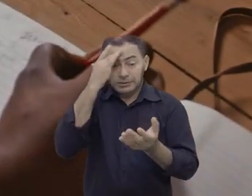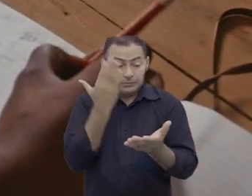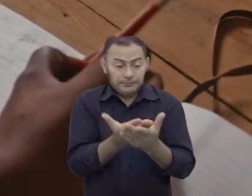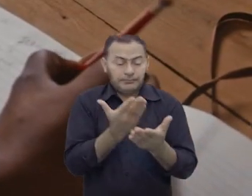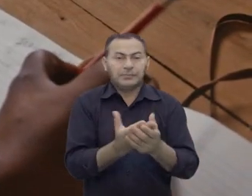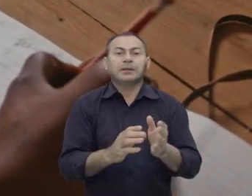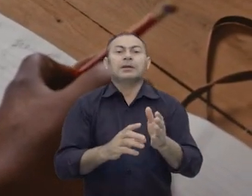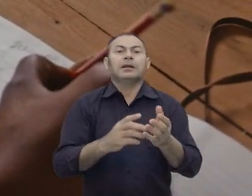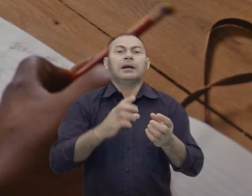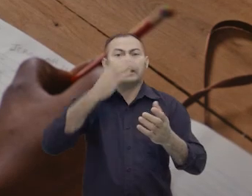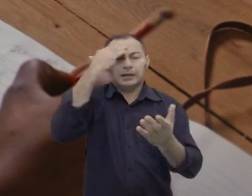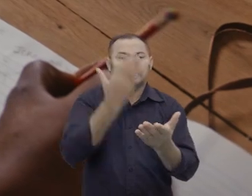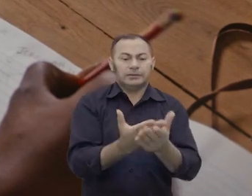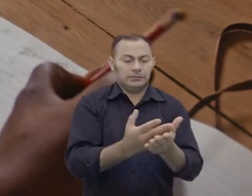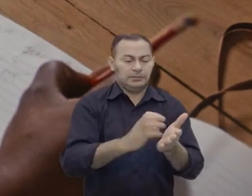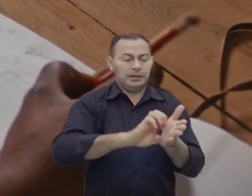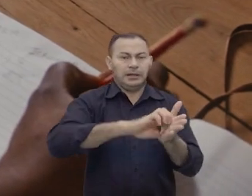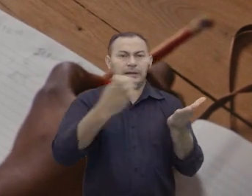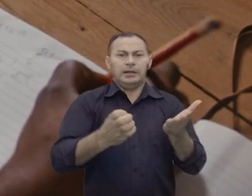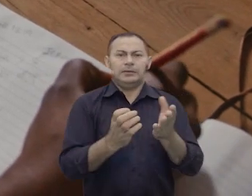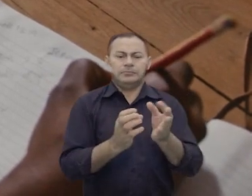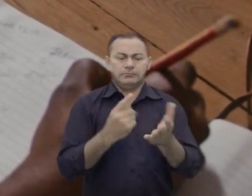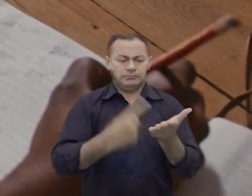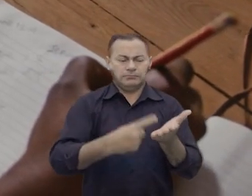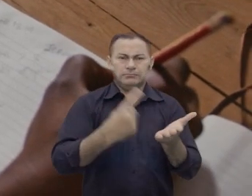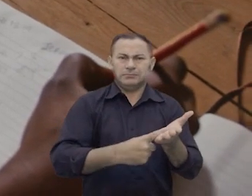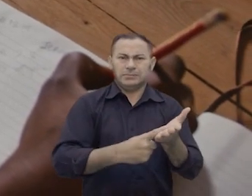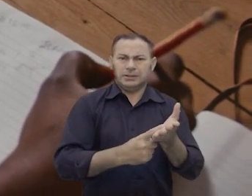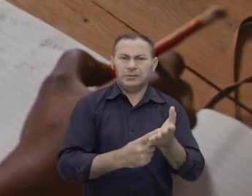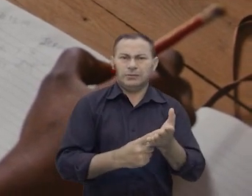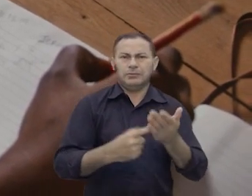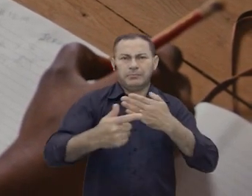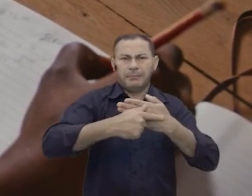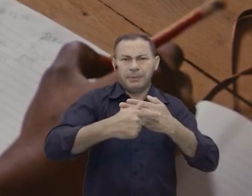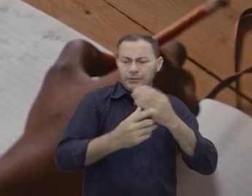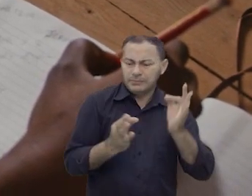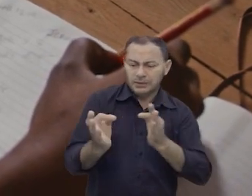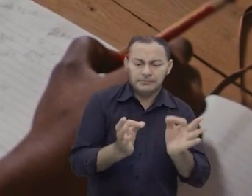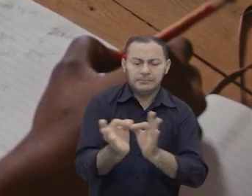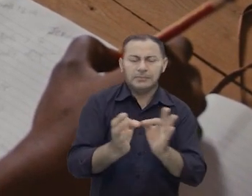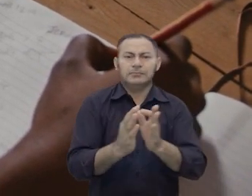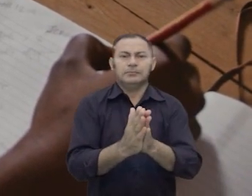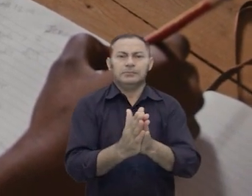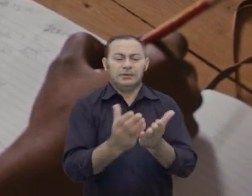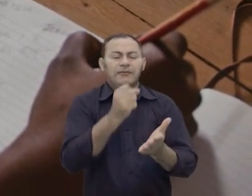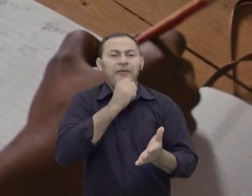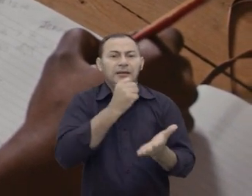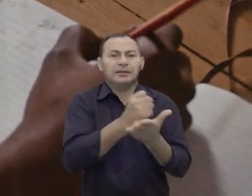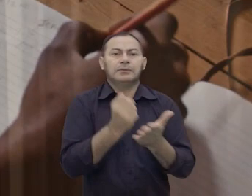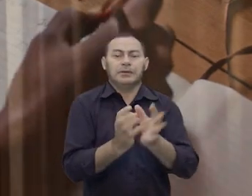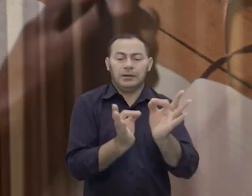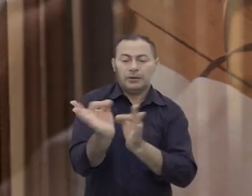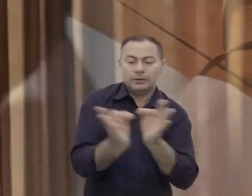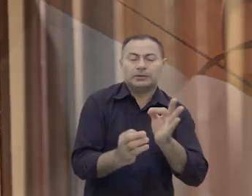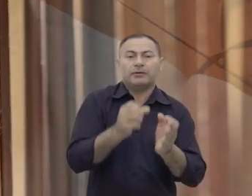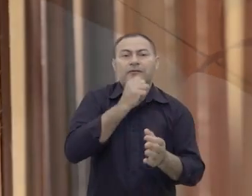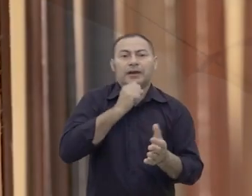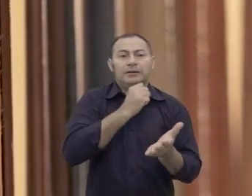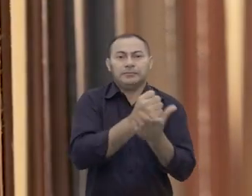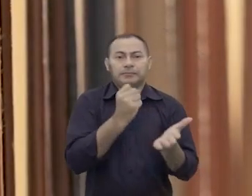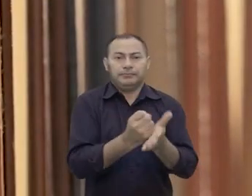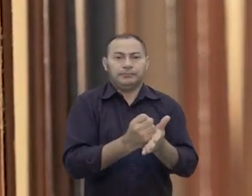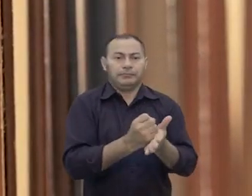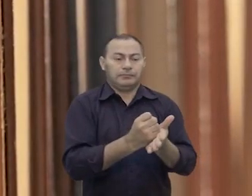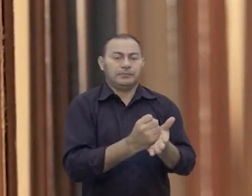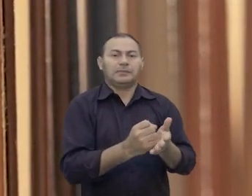acreditam que Esdras exerceu um papel importante organizando o Velho Testamento no formato que conhecemos hoje. Quem reuniu todos os livros